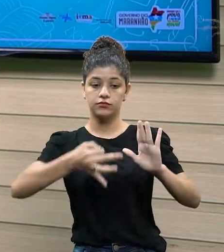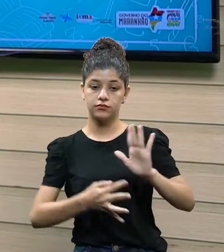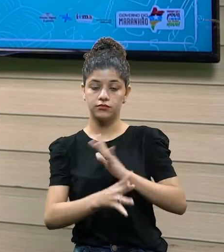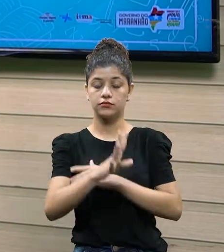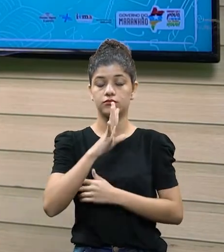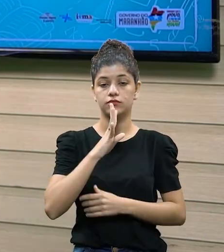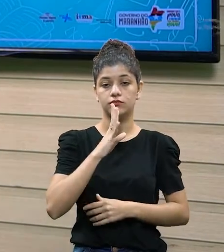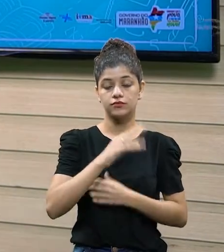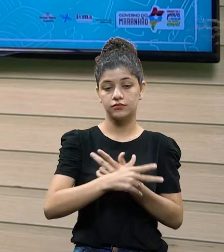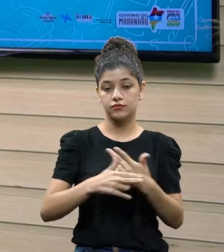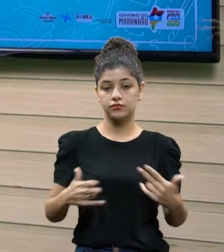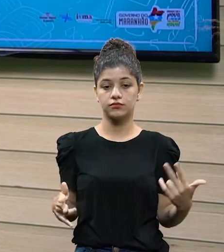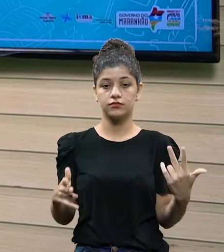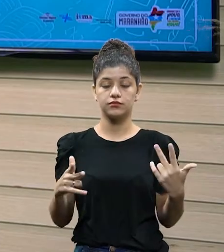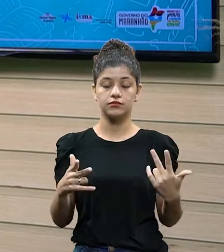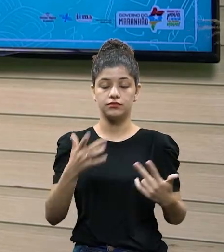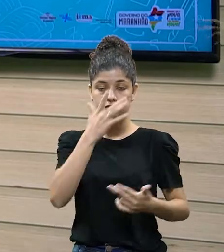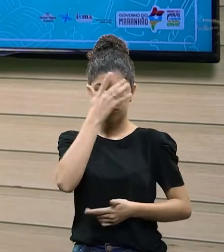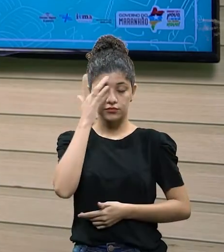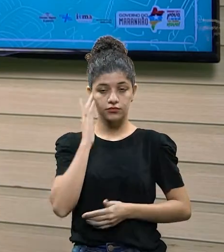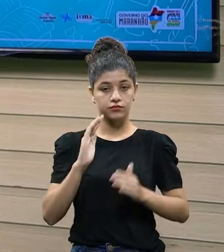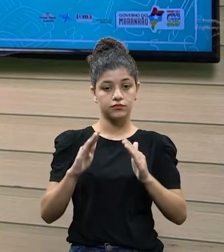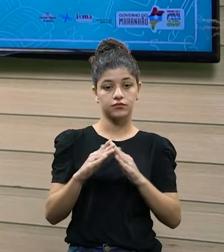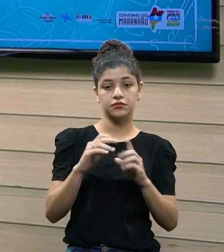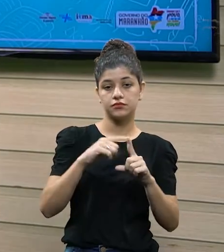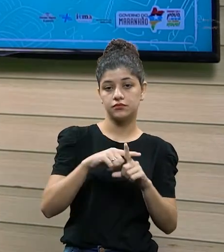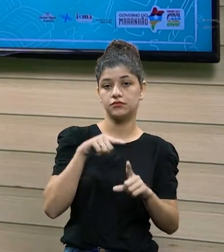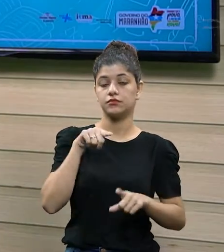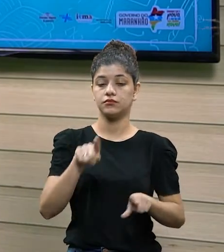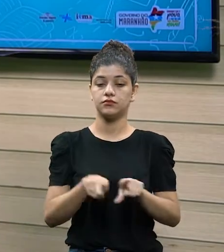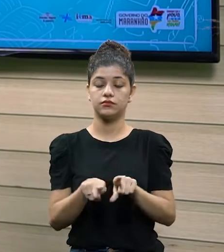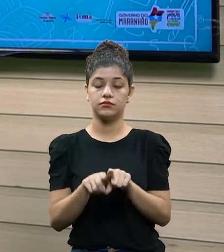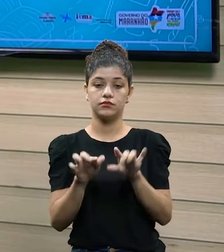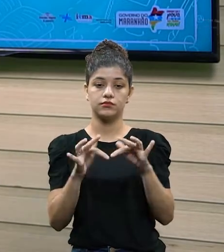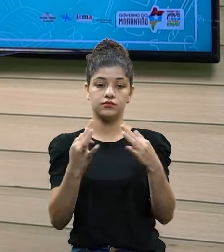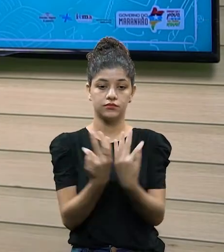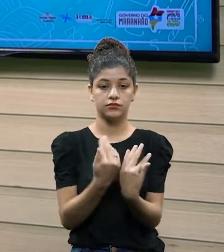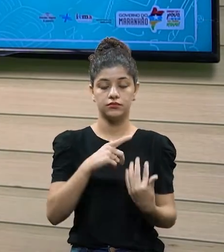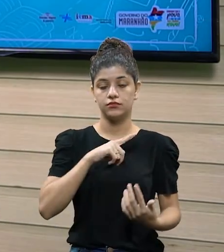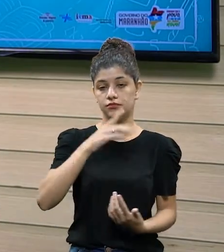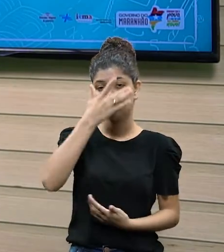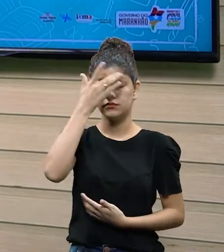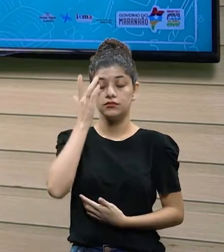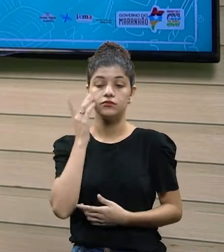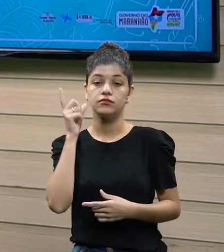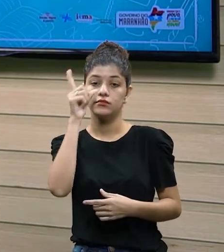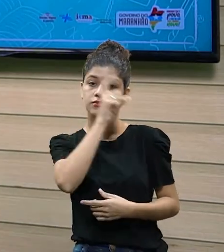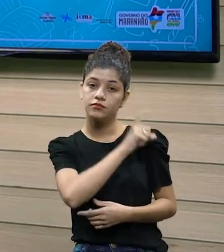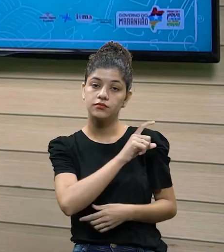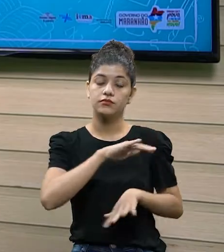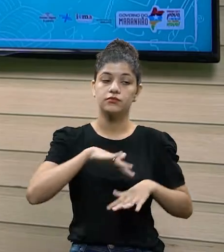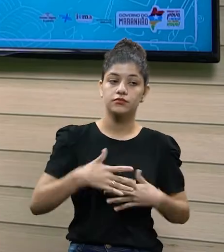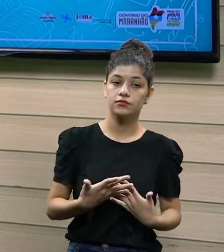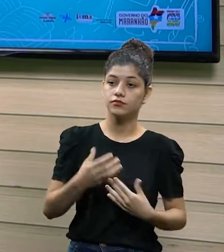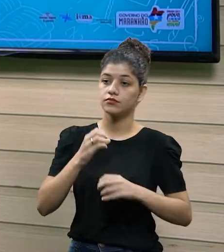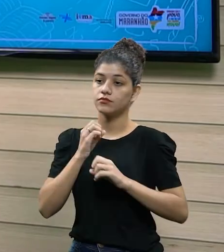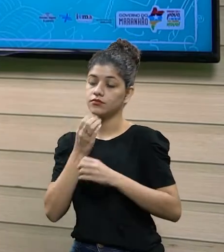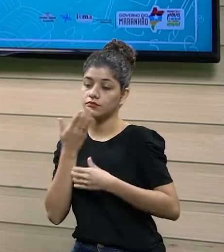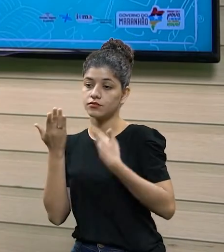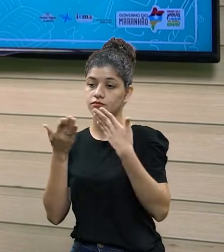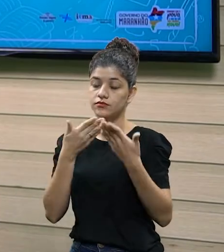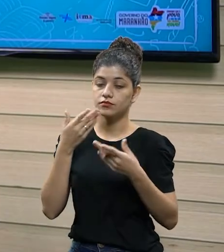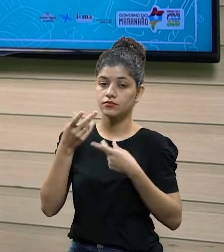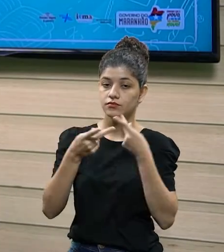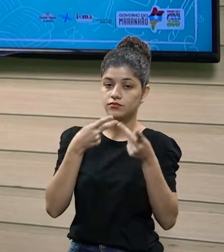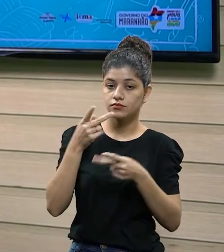na igreja, até mesmo no seu seio familiar. Quem já trabalhou sabe que tem pessoas que são mais complicadas, mais sensíveis, outras são mais abertas a diálogos.